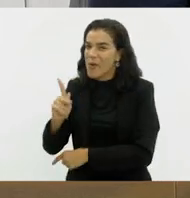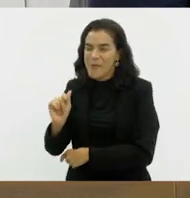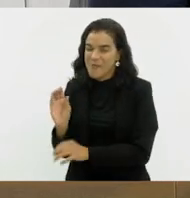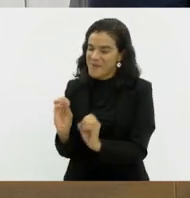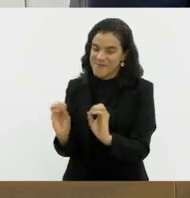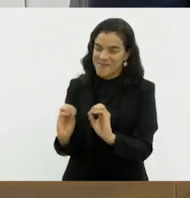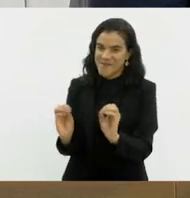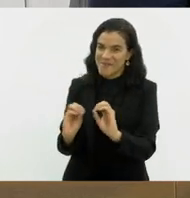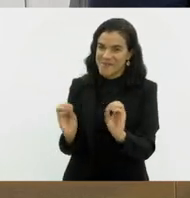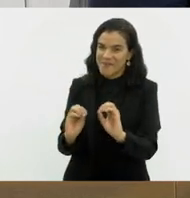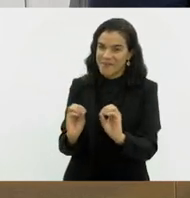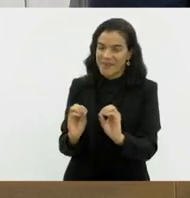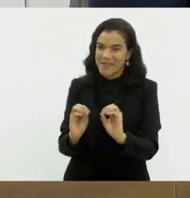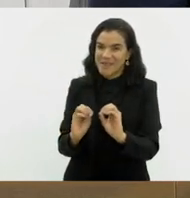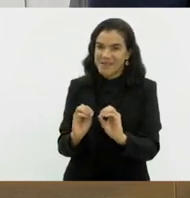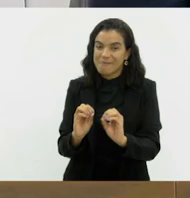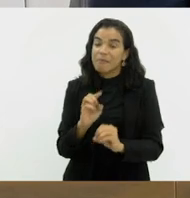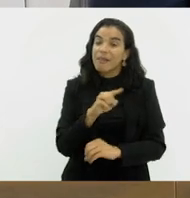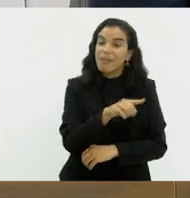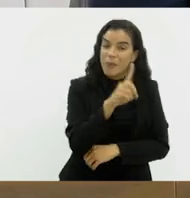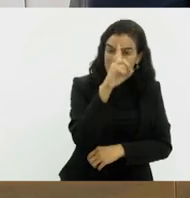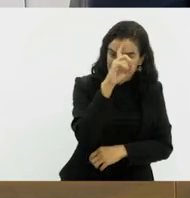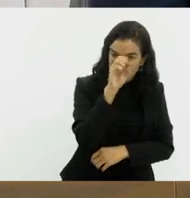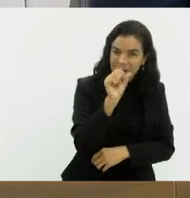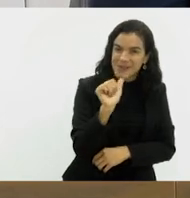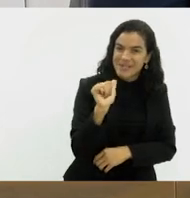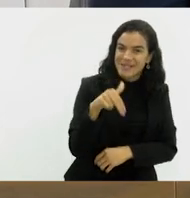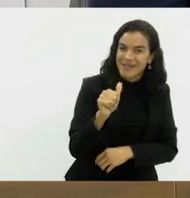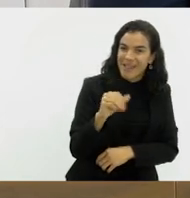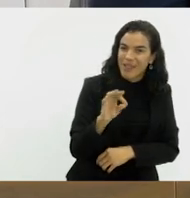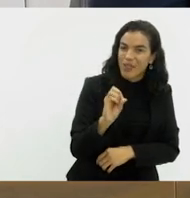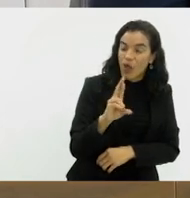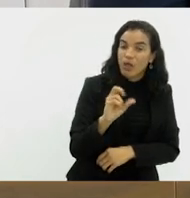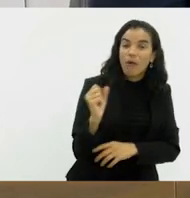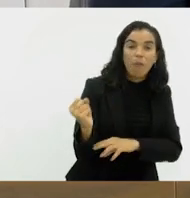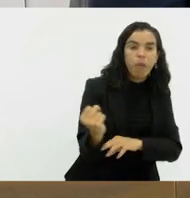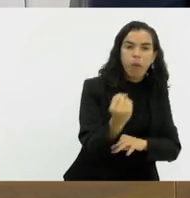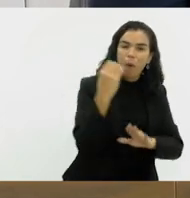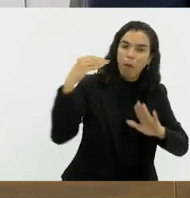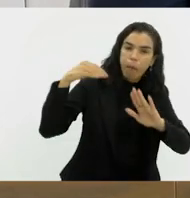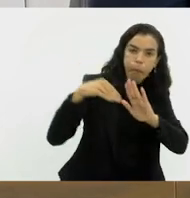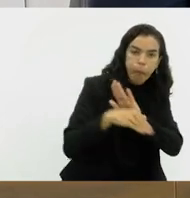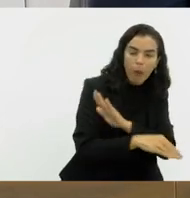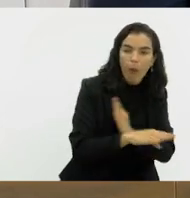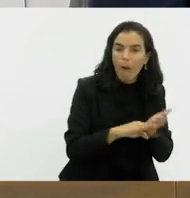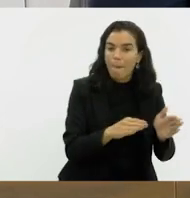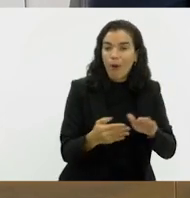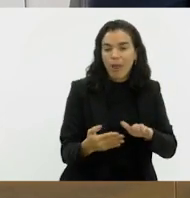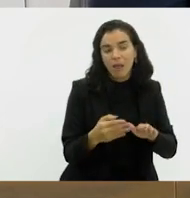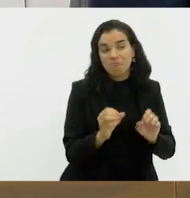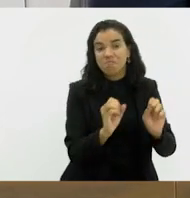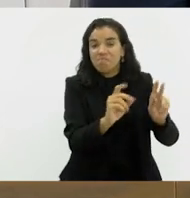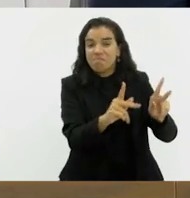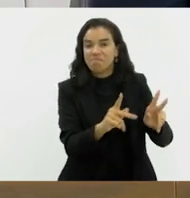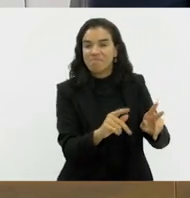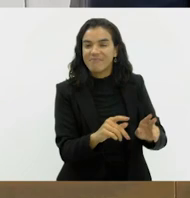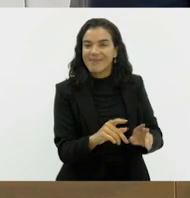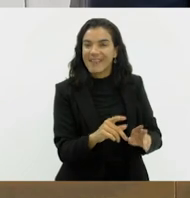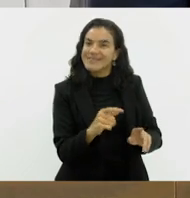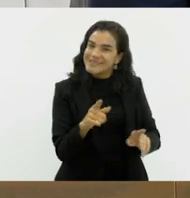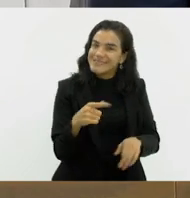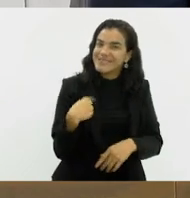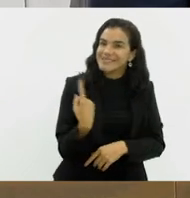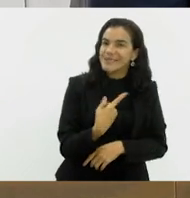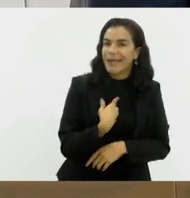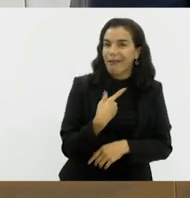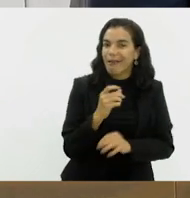chega. Então, que ele chegasse ao hospital, ao sanatório penal, e, eventualmente, agravasse e, eventualmente, pudesse morrer, tudo bem. A gente poderia